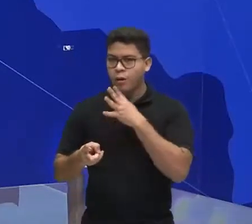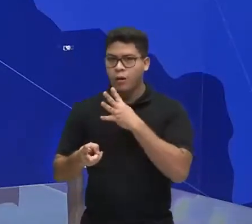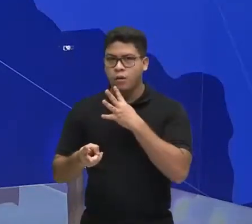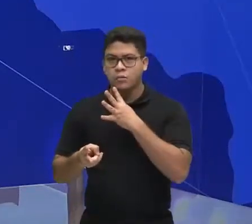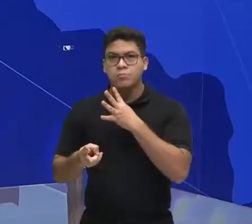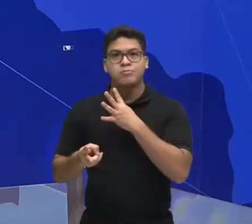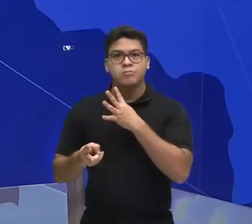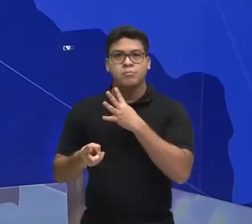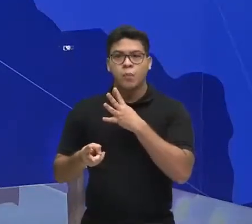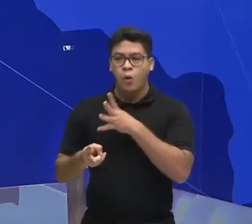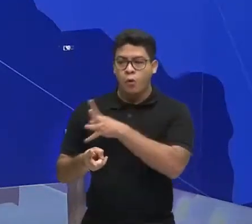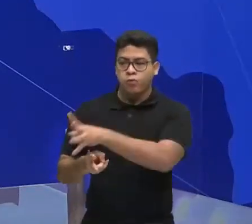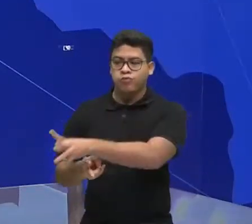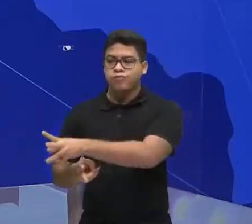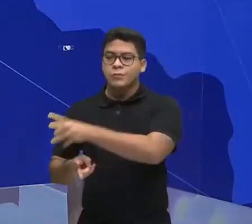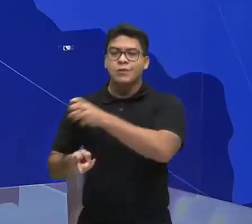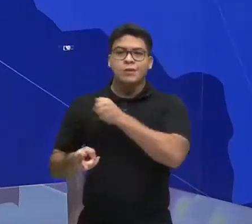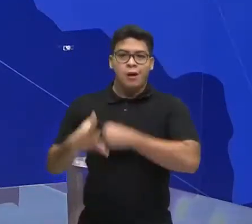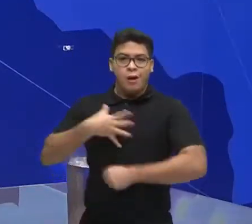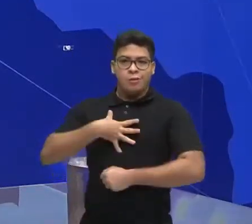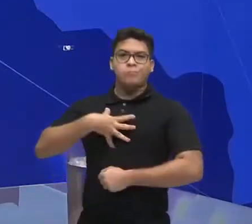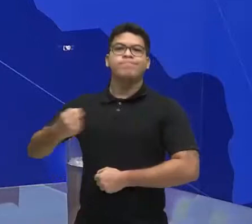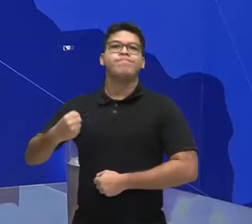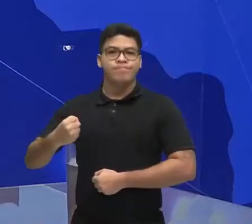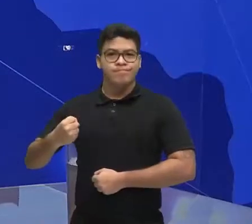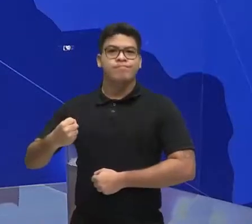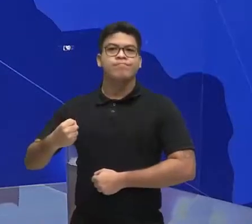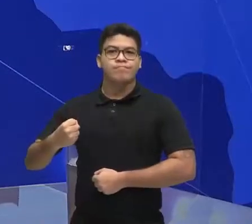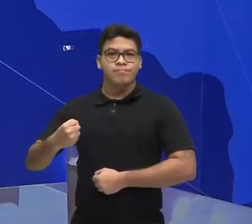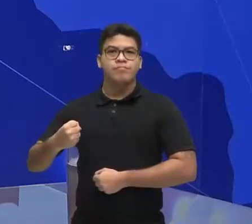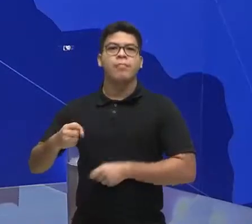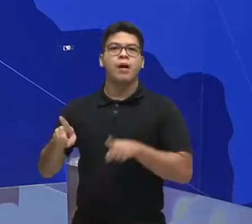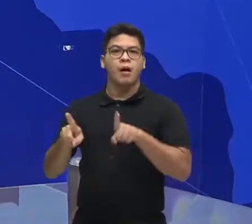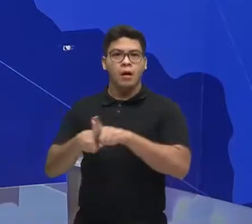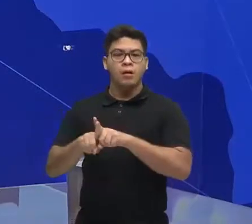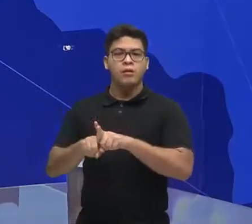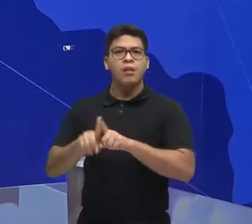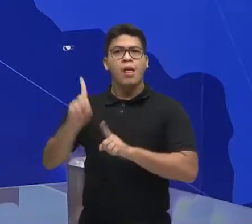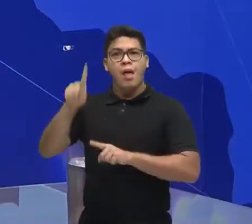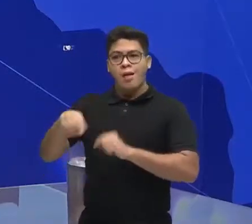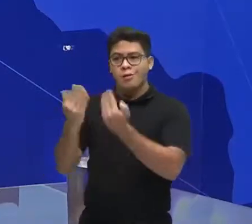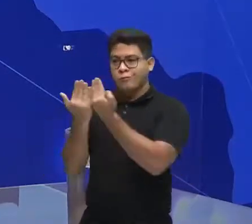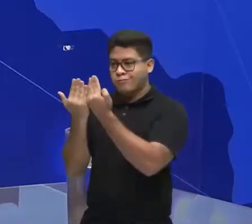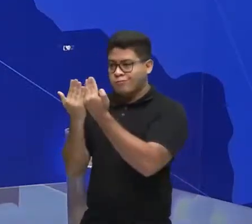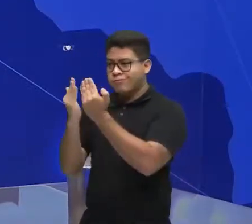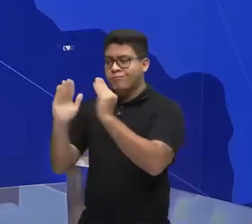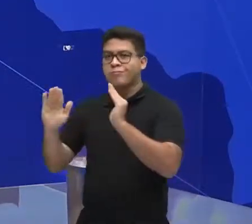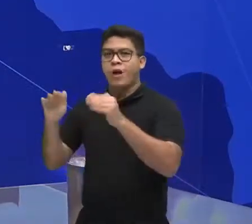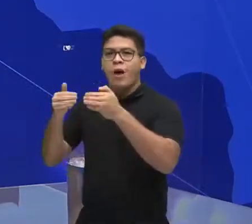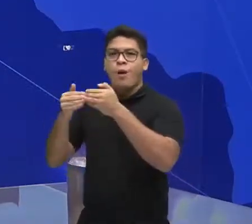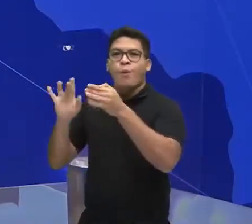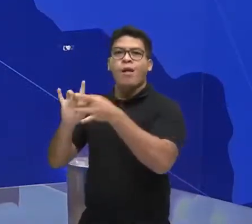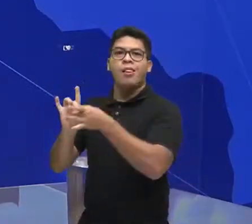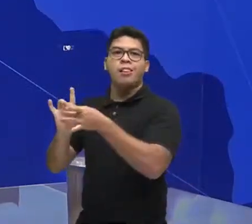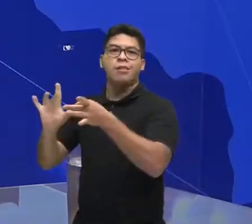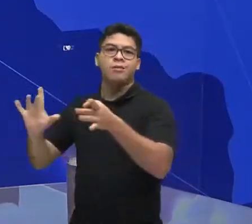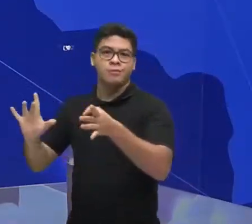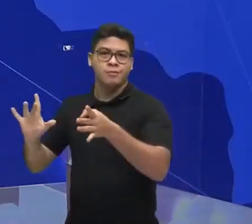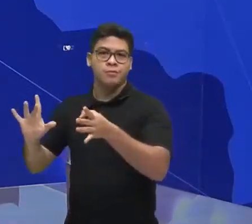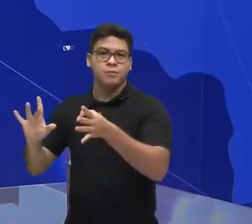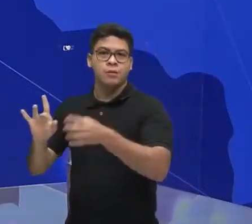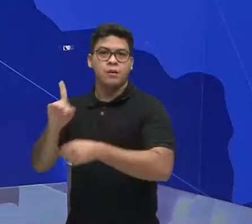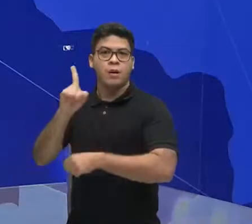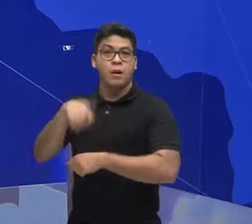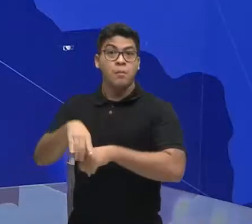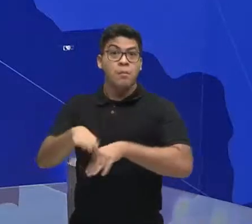eu veementemente digo que é uma porta que não condiz com as diversas portas que a gente